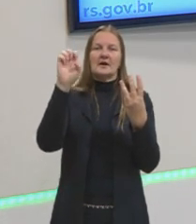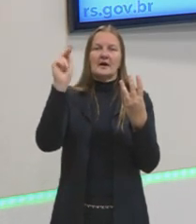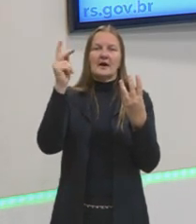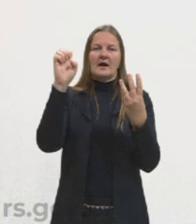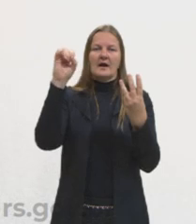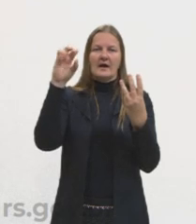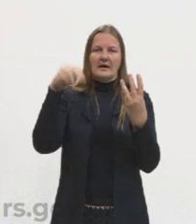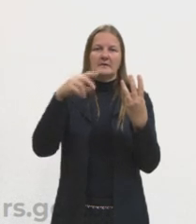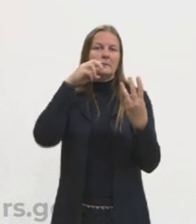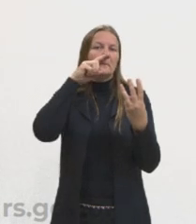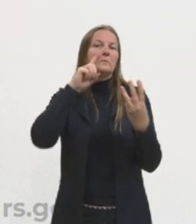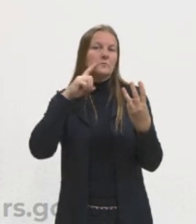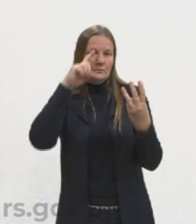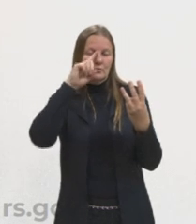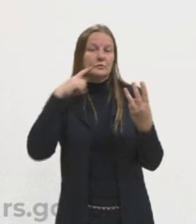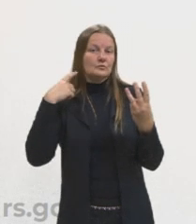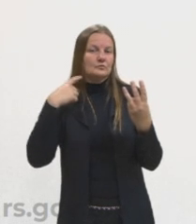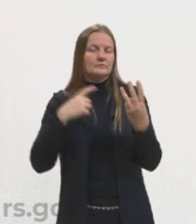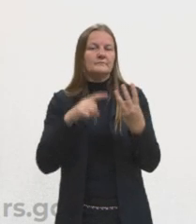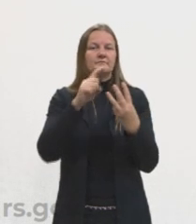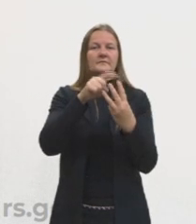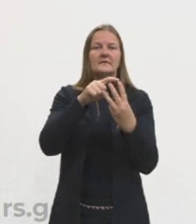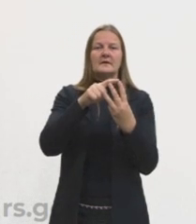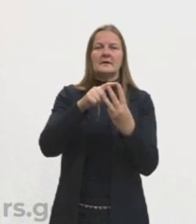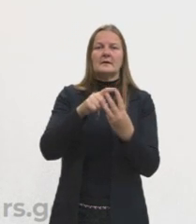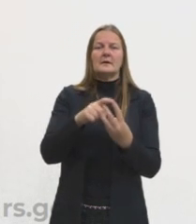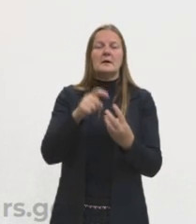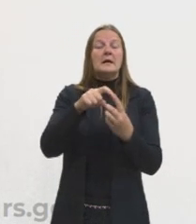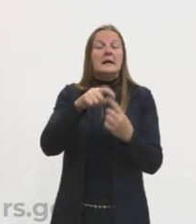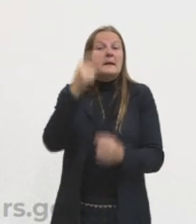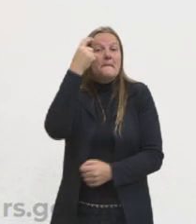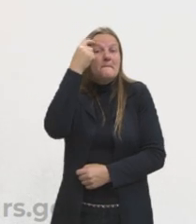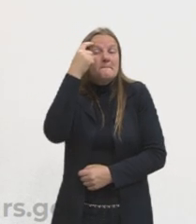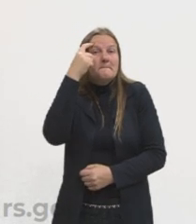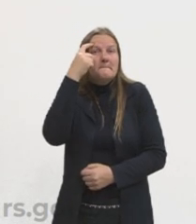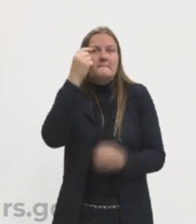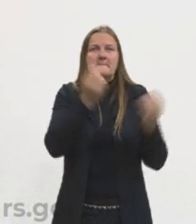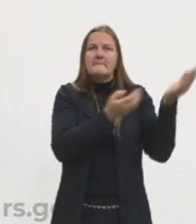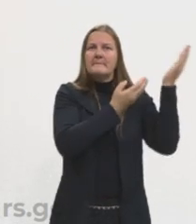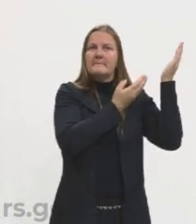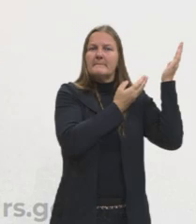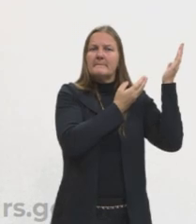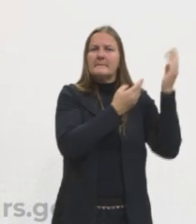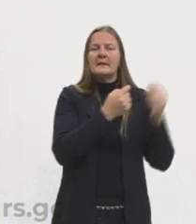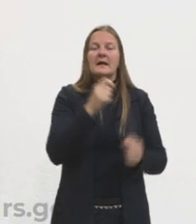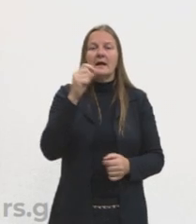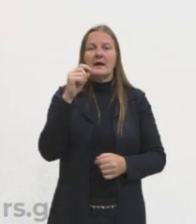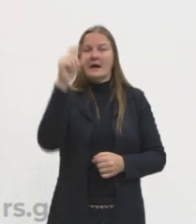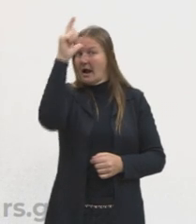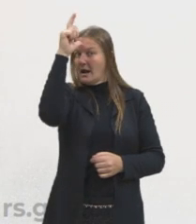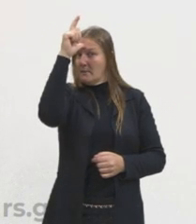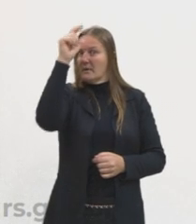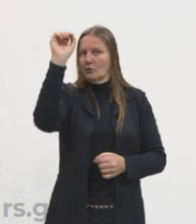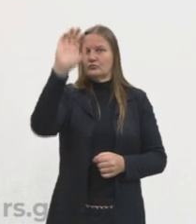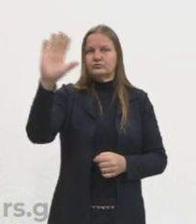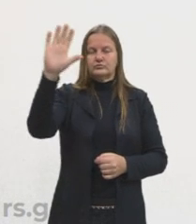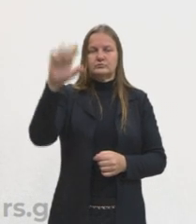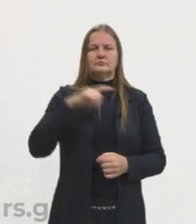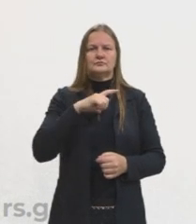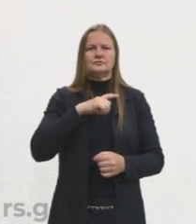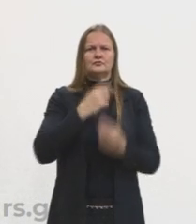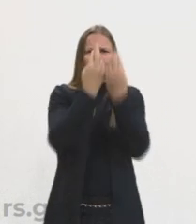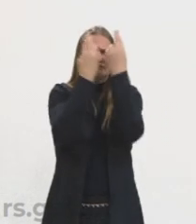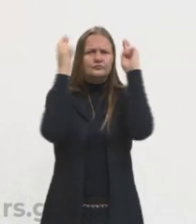o Marco tem um Pensador alemão o pai dele tinha influência dentro da ele nascido na Prússia o pai dele tinha